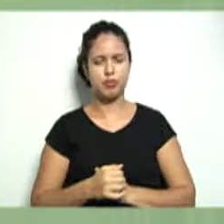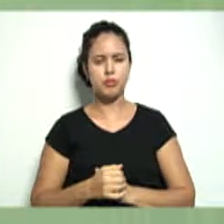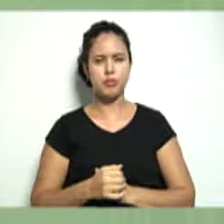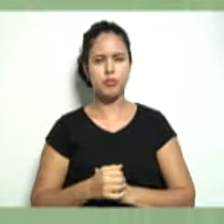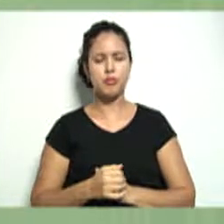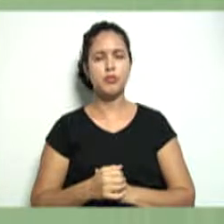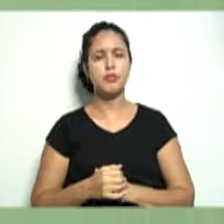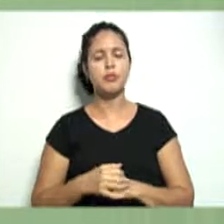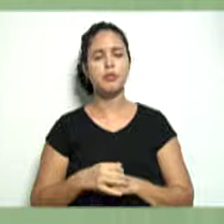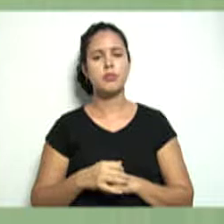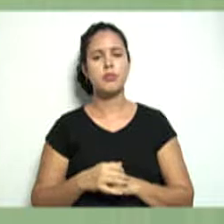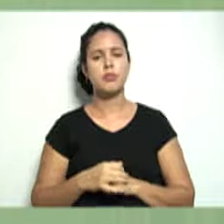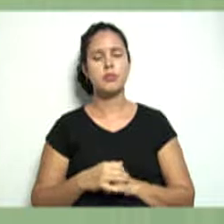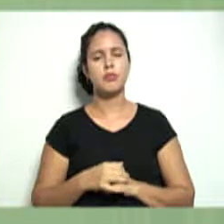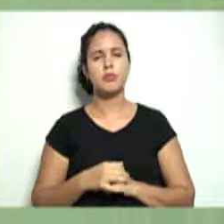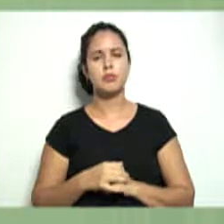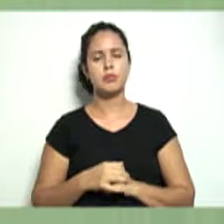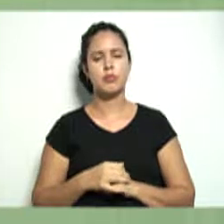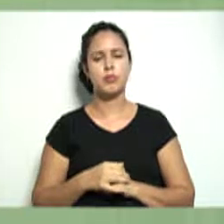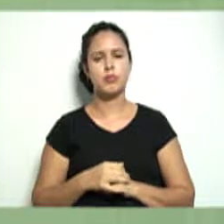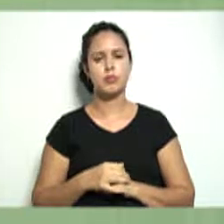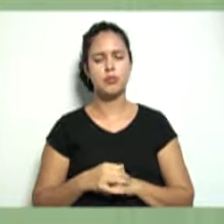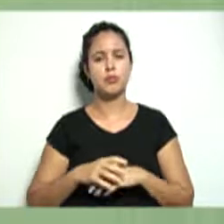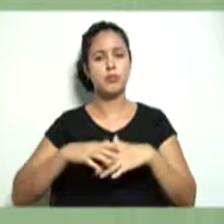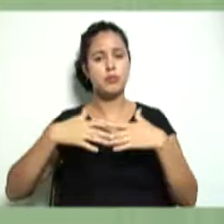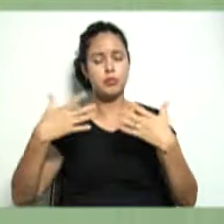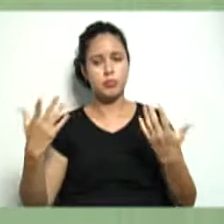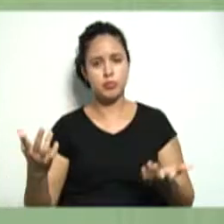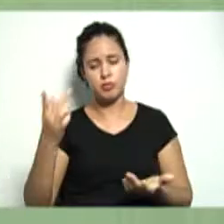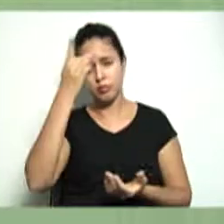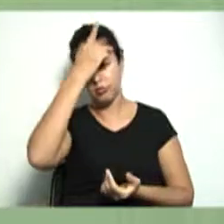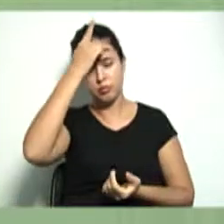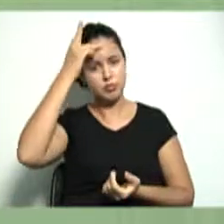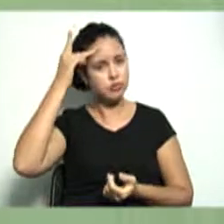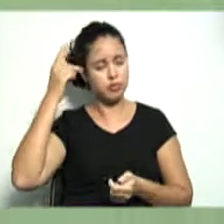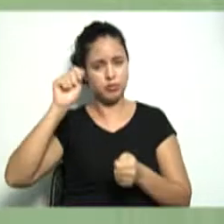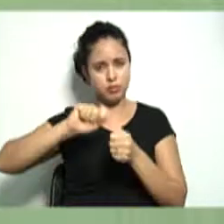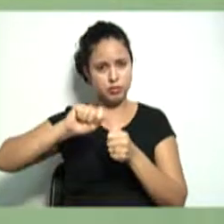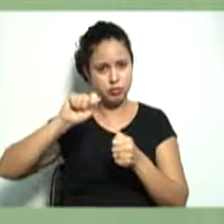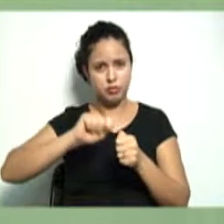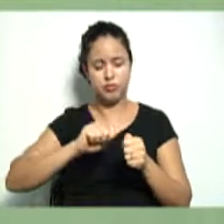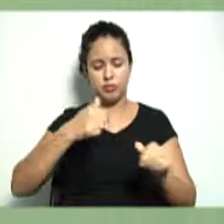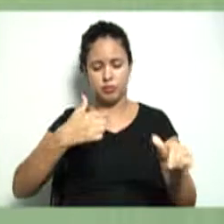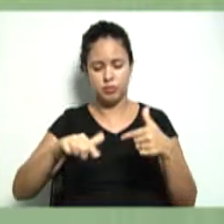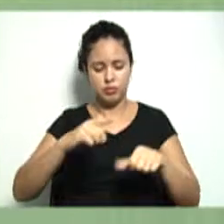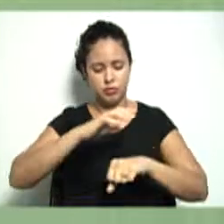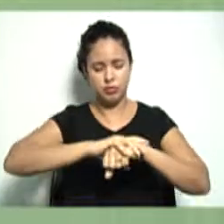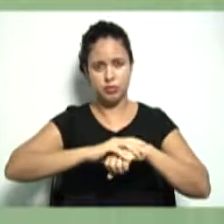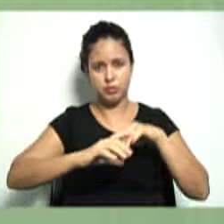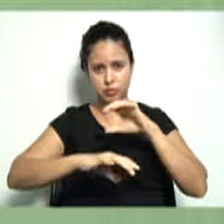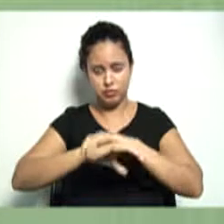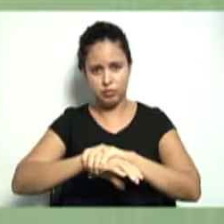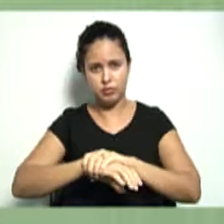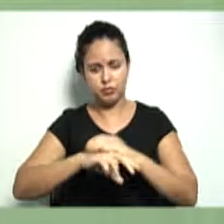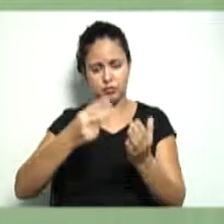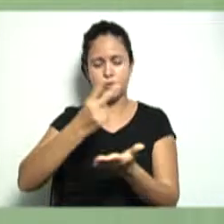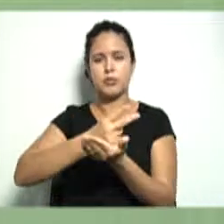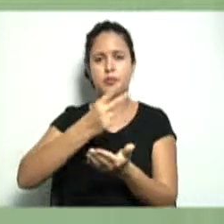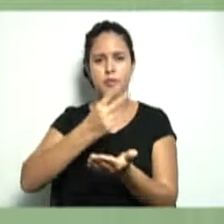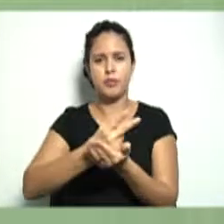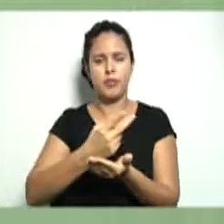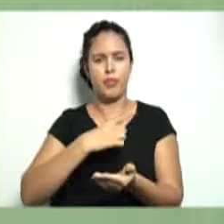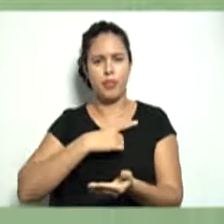Quando se trata daqueles que realizam o trabalho manual, continuamos a ter